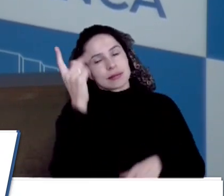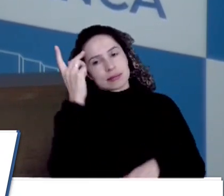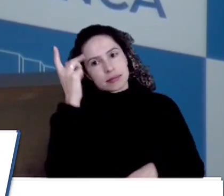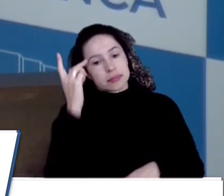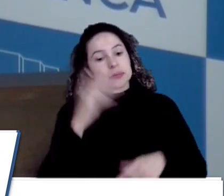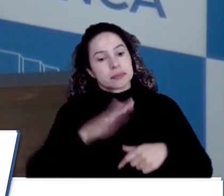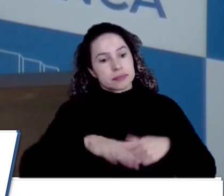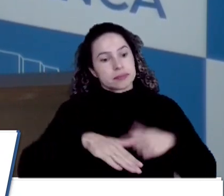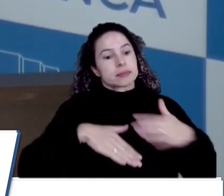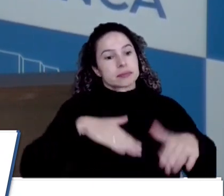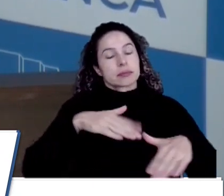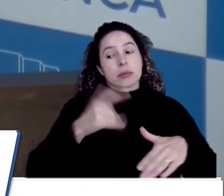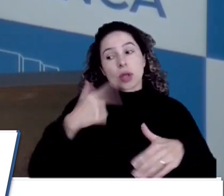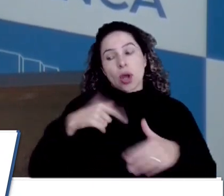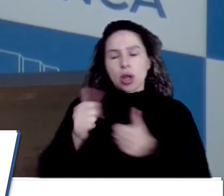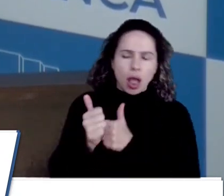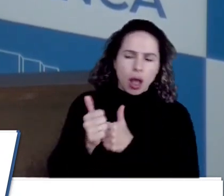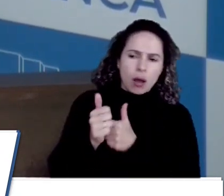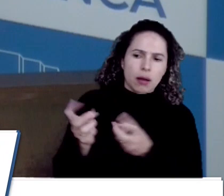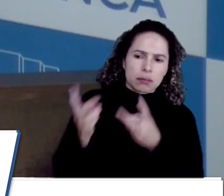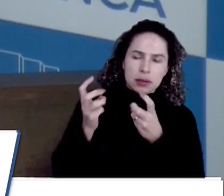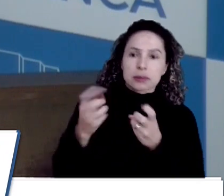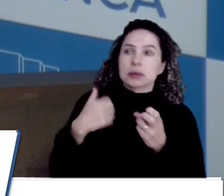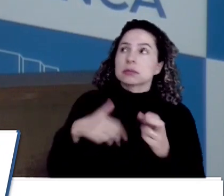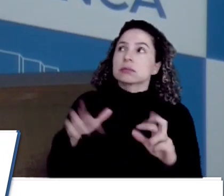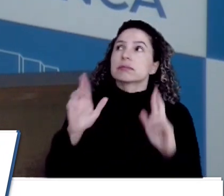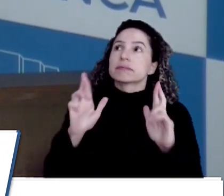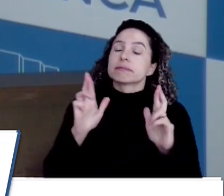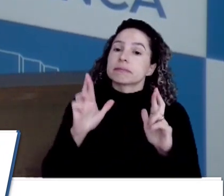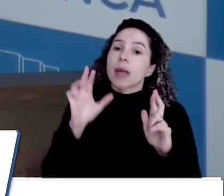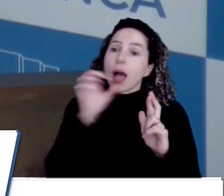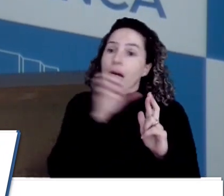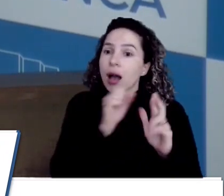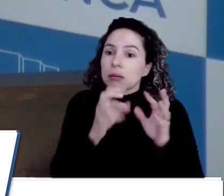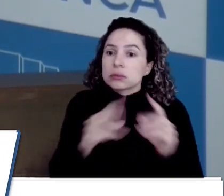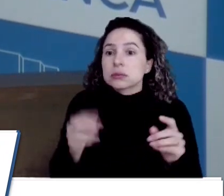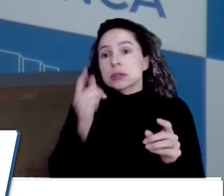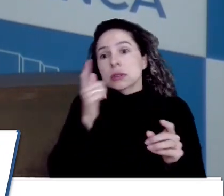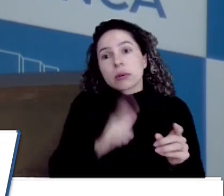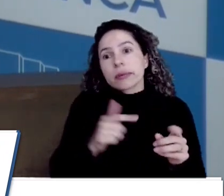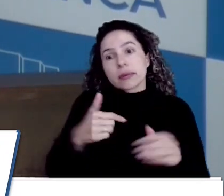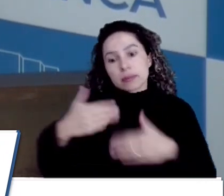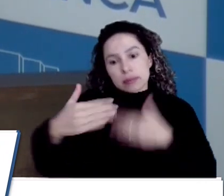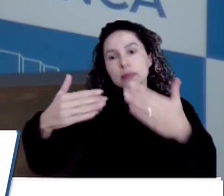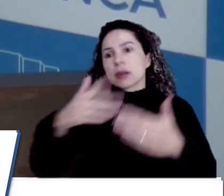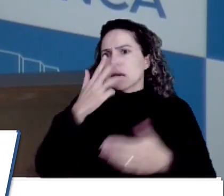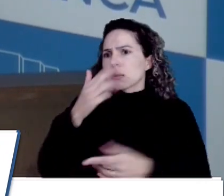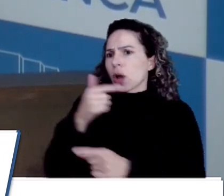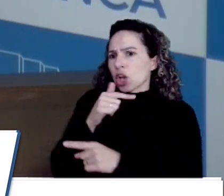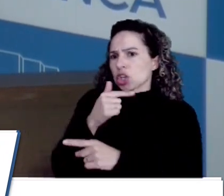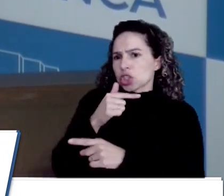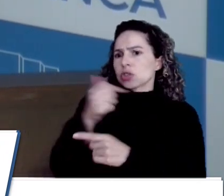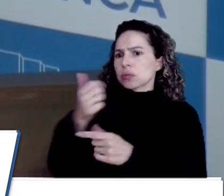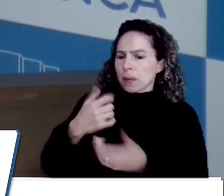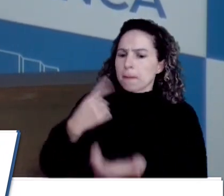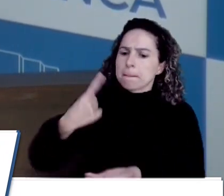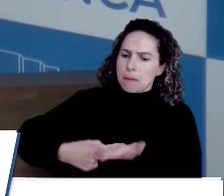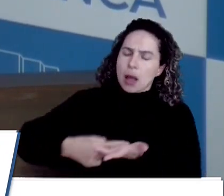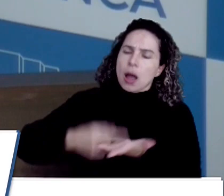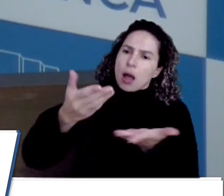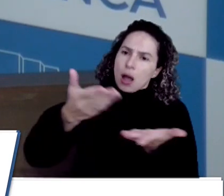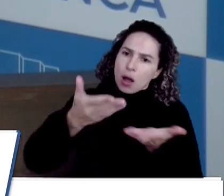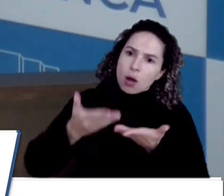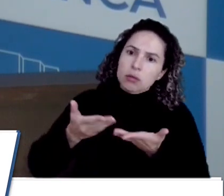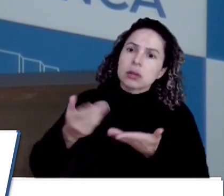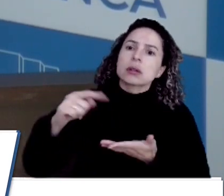está acompanhando, e nós torce que resolva rápido para poder funcionar. Igual o Gilson falou, vamos convidar eles. Vem, Gilson,